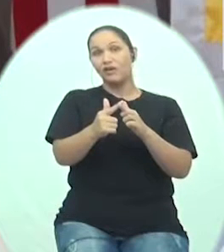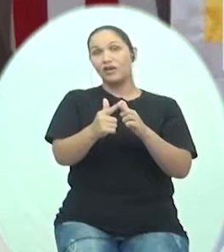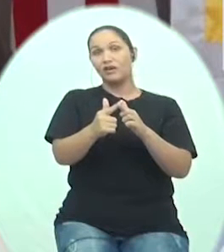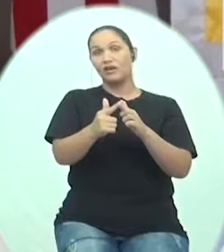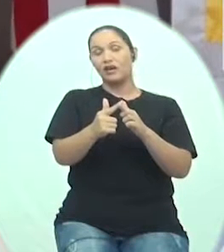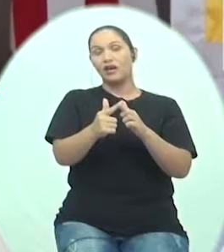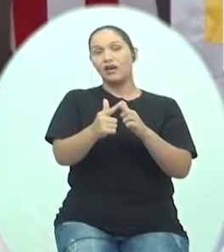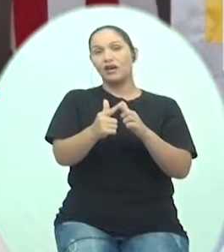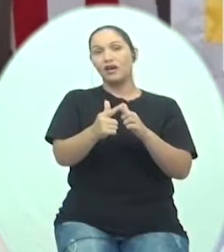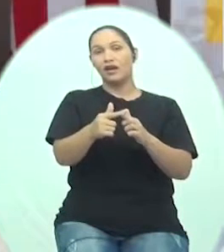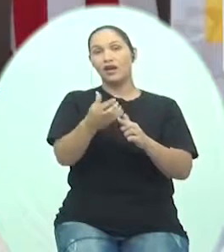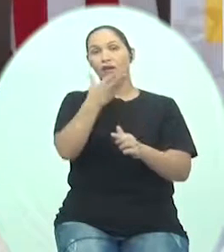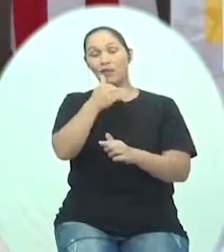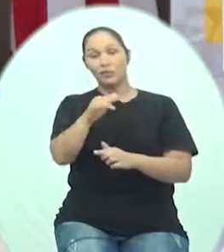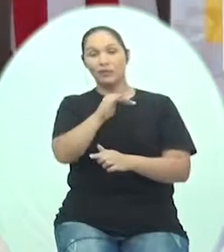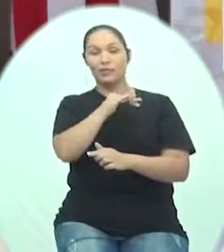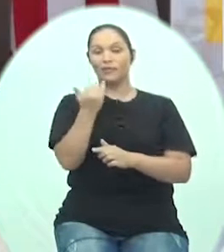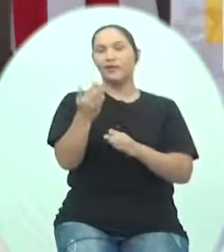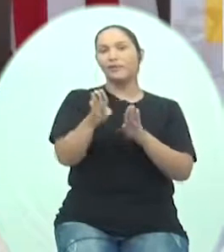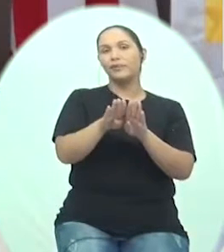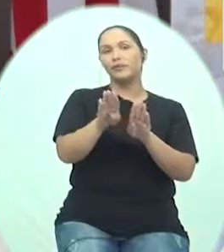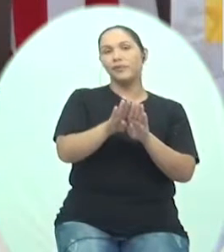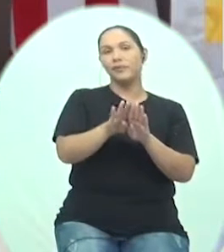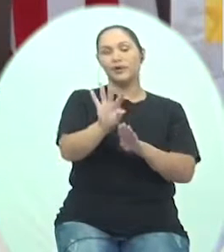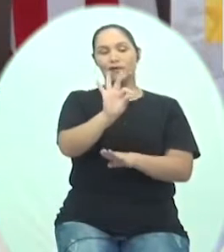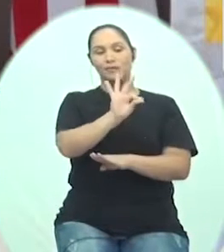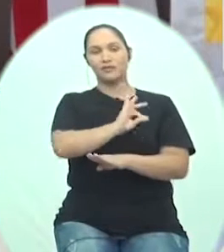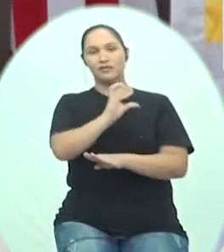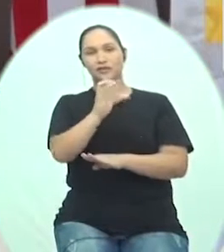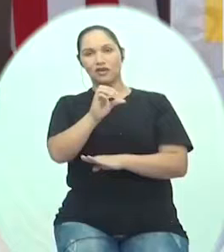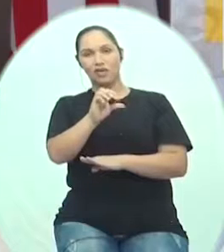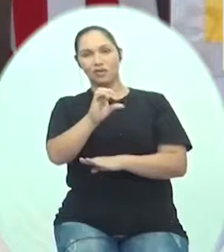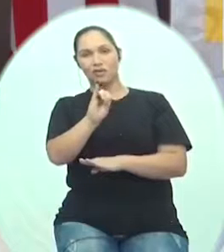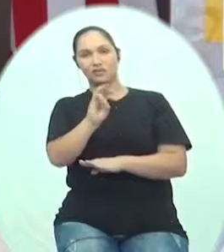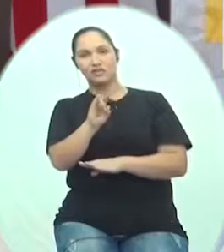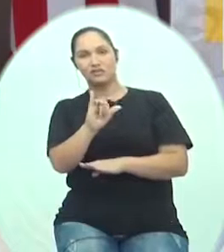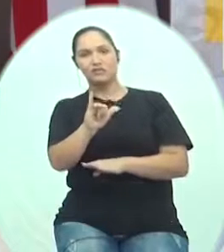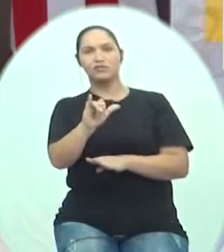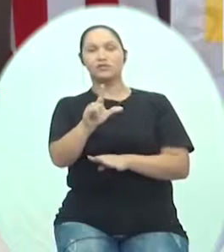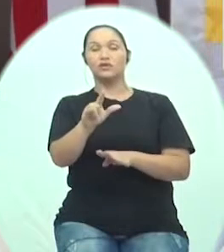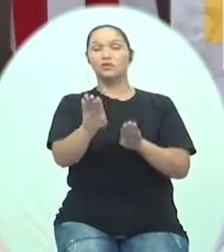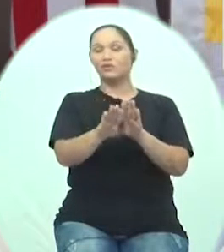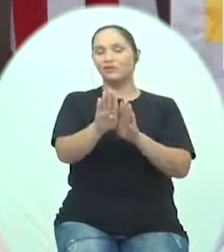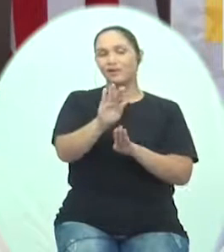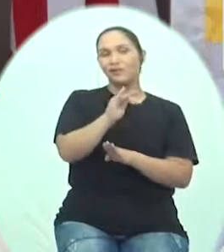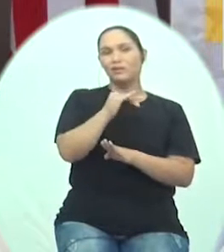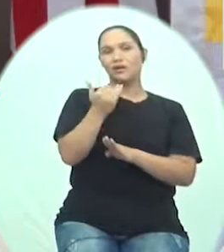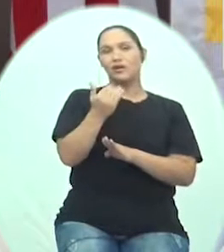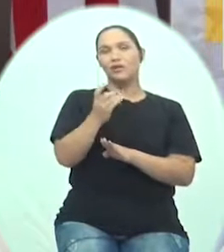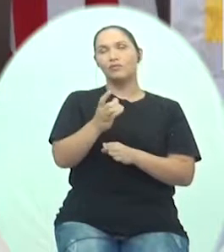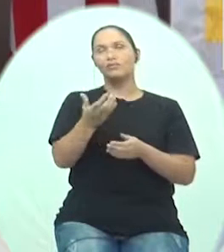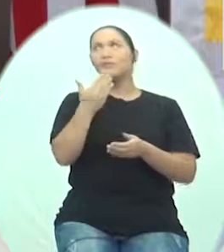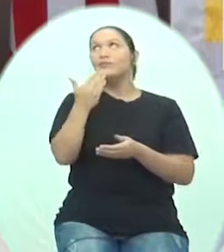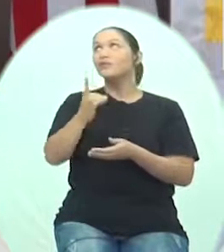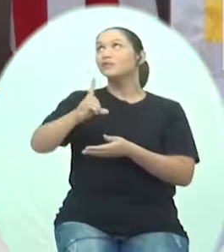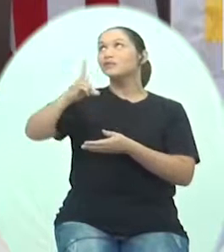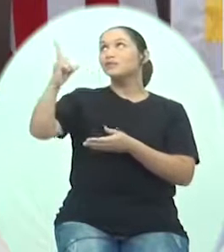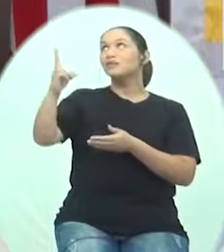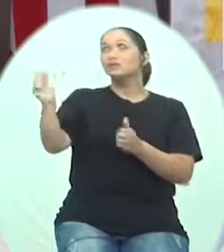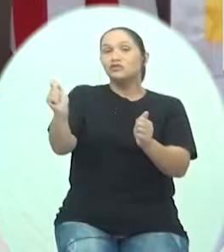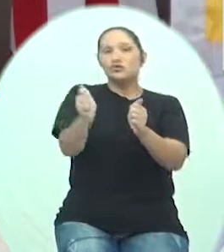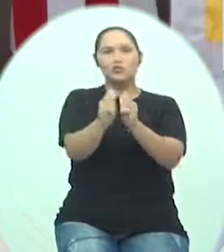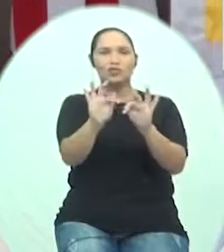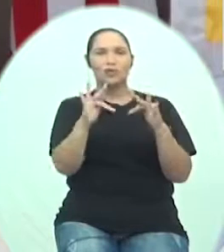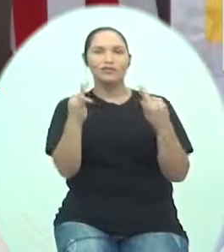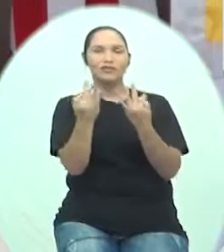civil e que Deus acompanhe todo esse período que é de muita tristeza mas